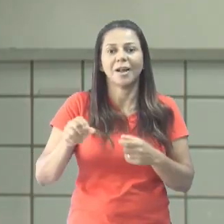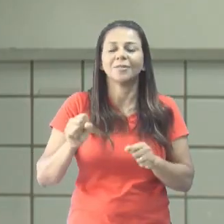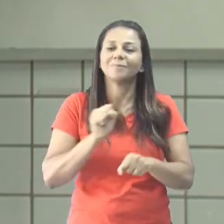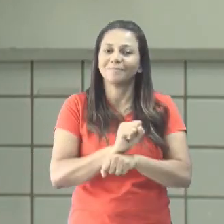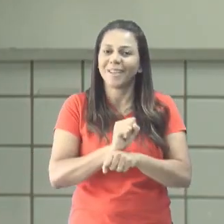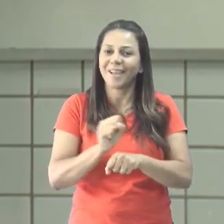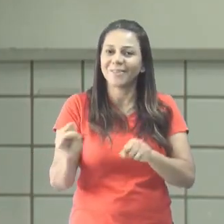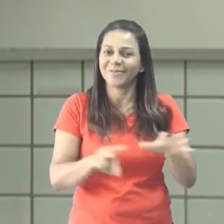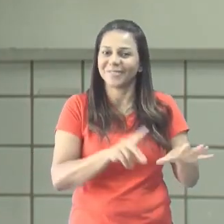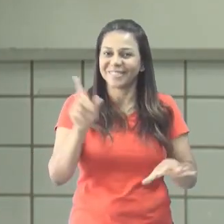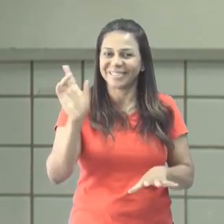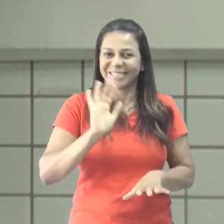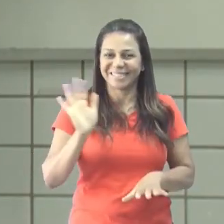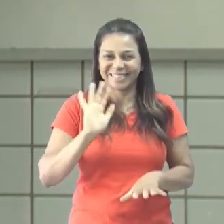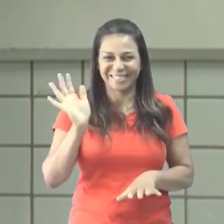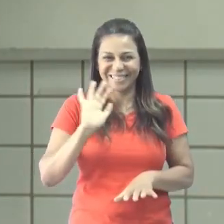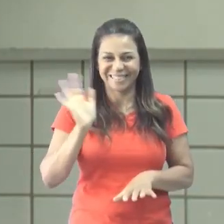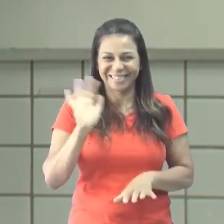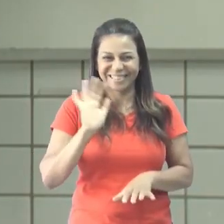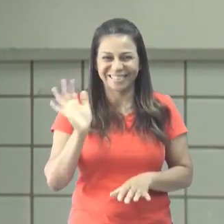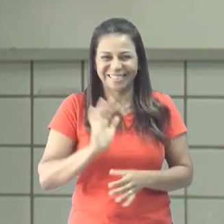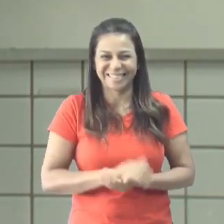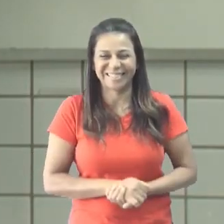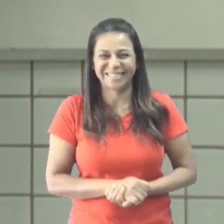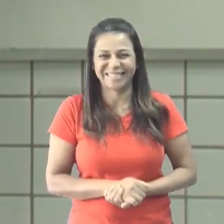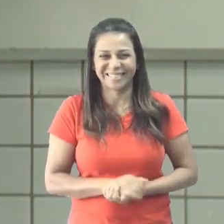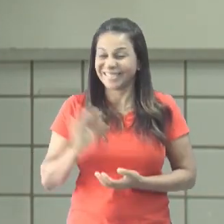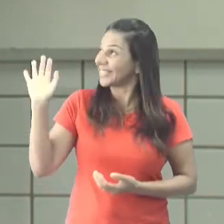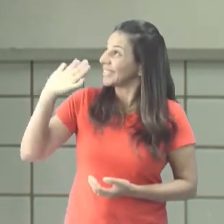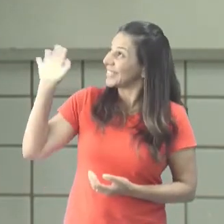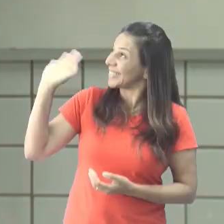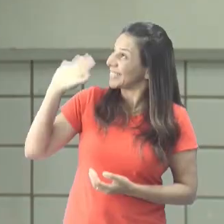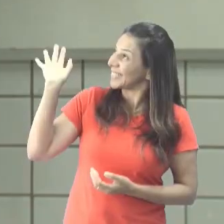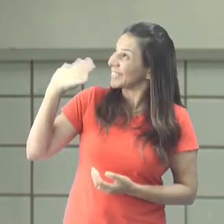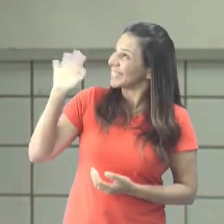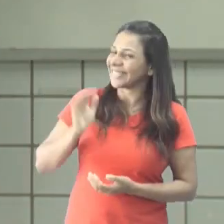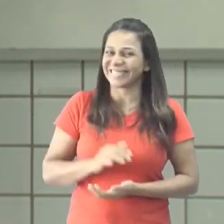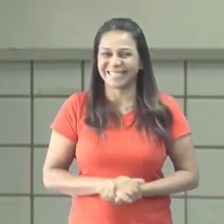próxima semana. Beijo, pessoal. Tchau, tchau. Tchau, Valquíria. Tchau.